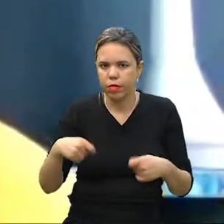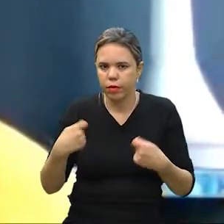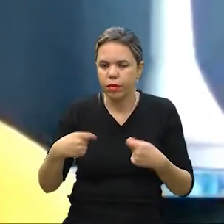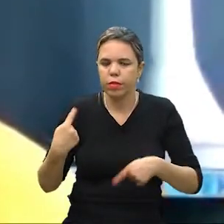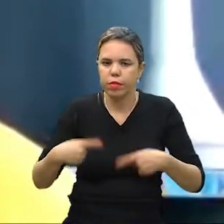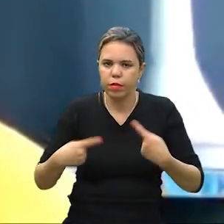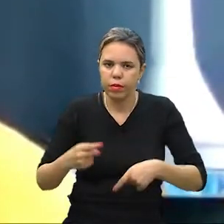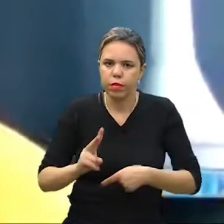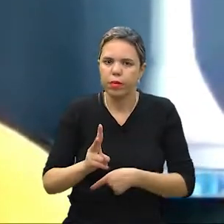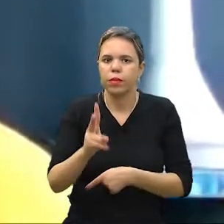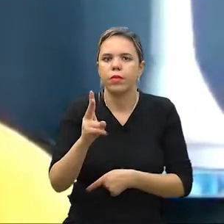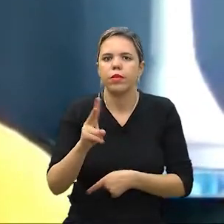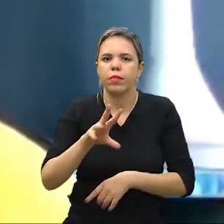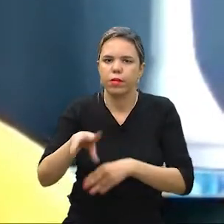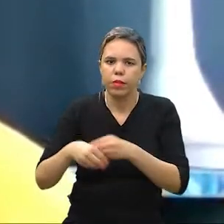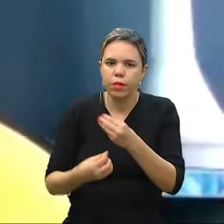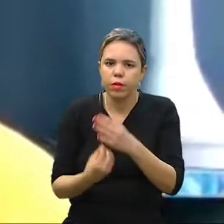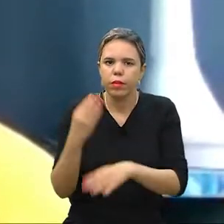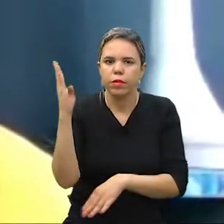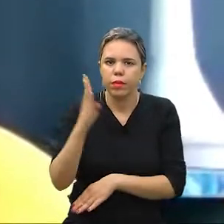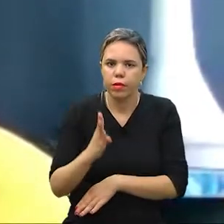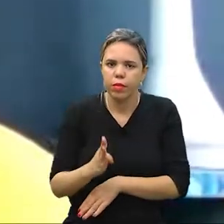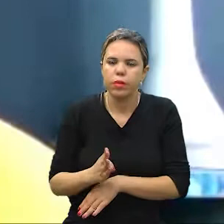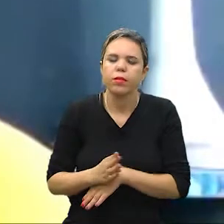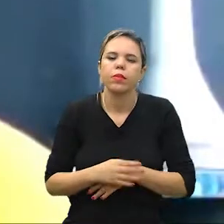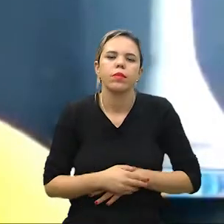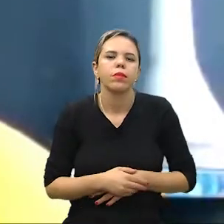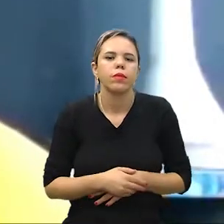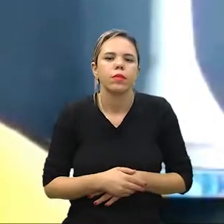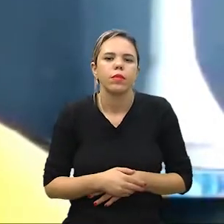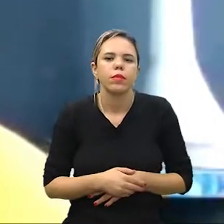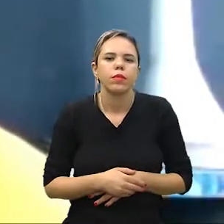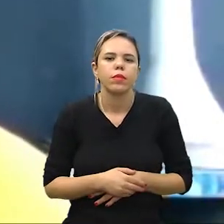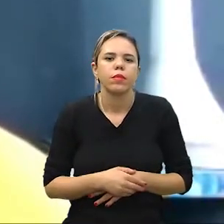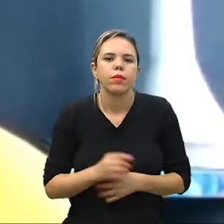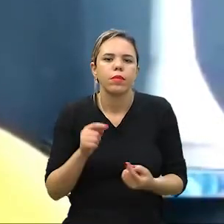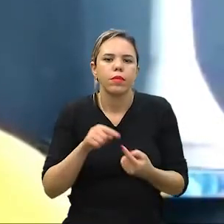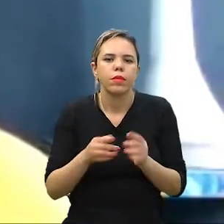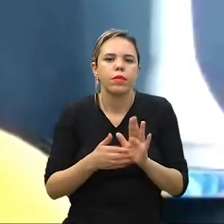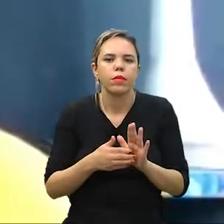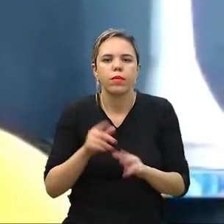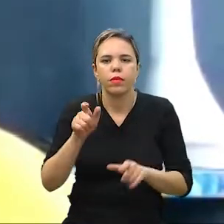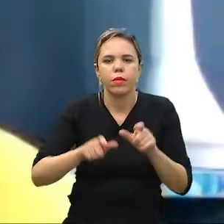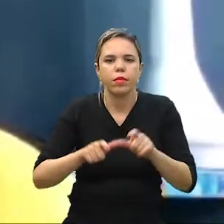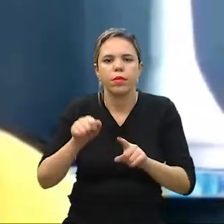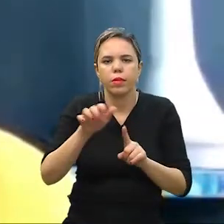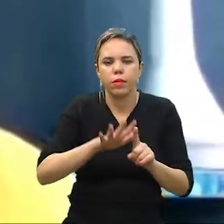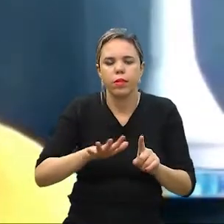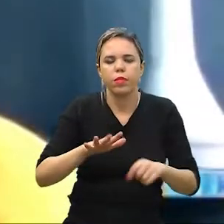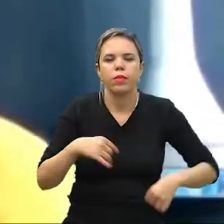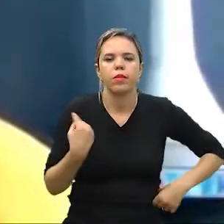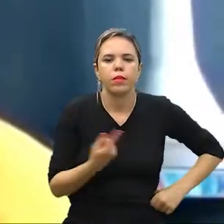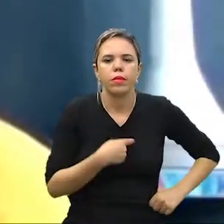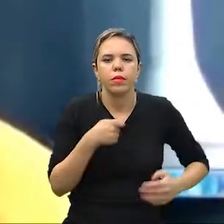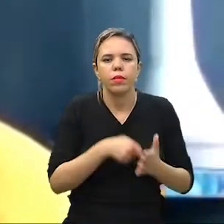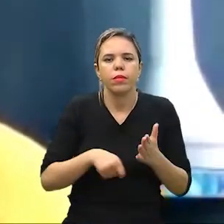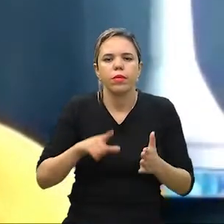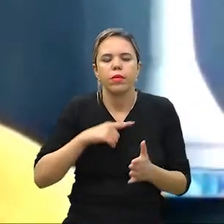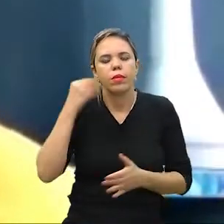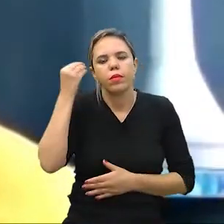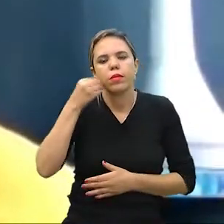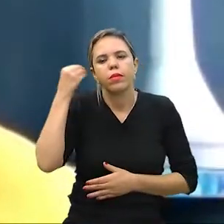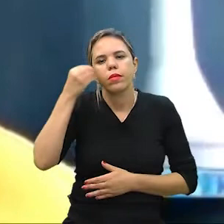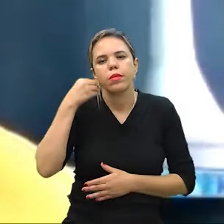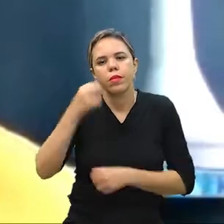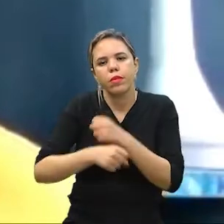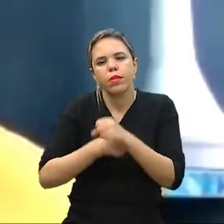discutir cada vez mais a implementação a nível nacional, como isso afeta os diferentes atores da nossa sociedade. A gente tem uma experiência